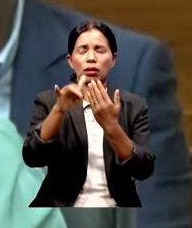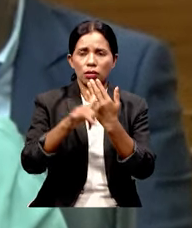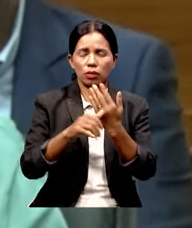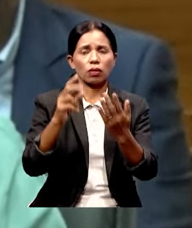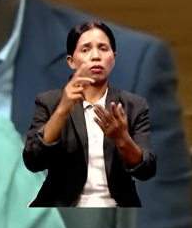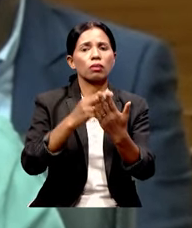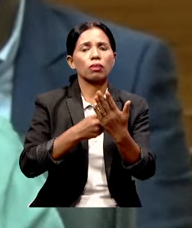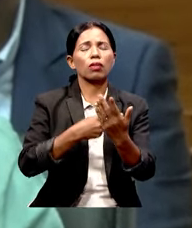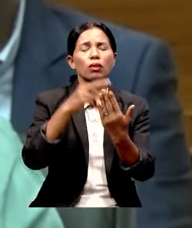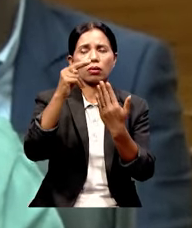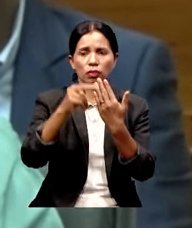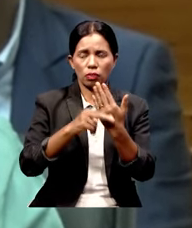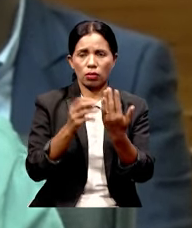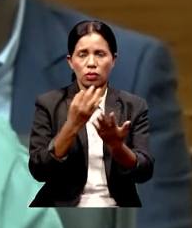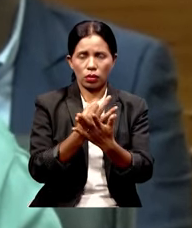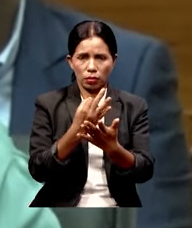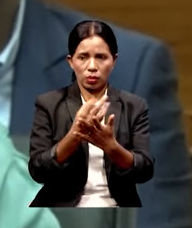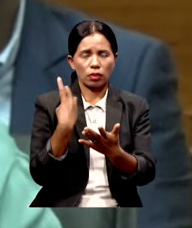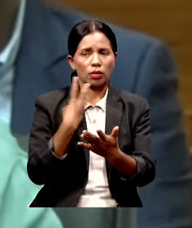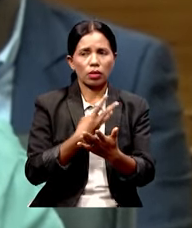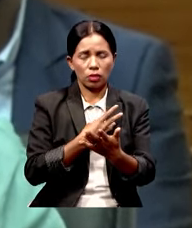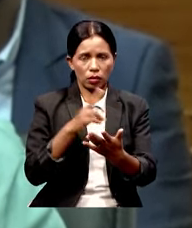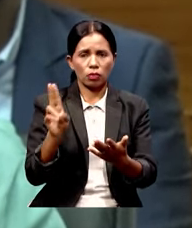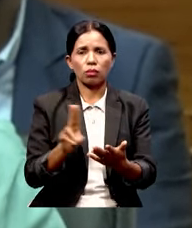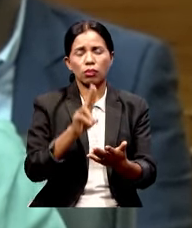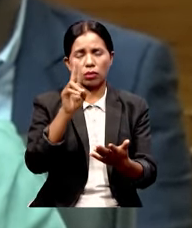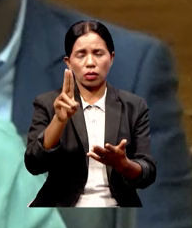novembro orçamento deve execução real